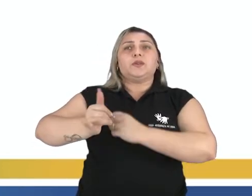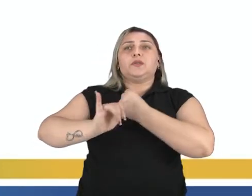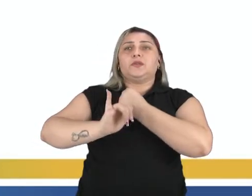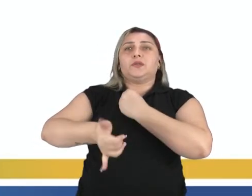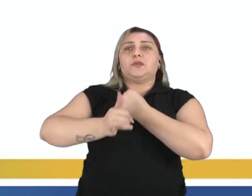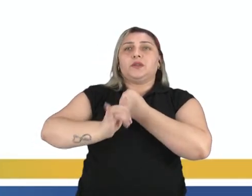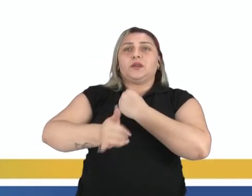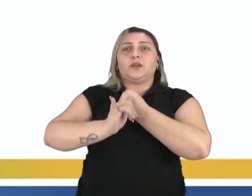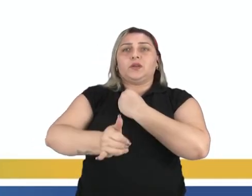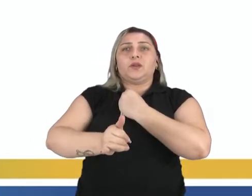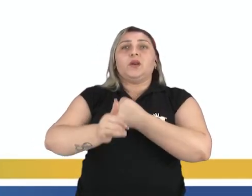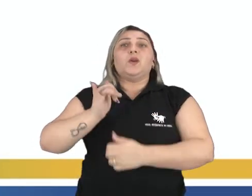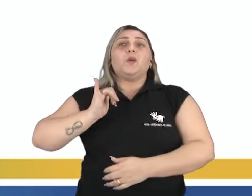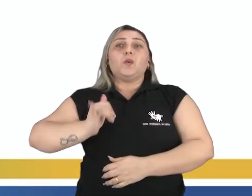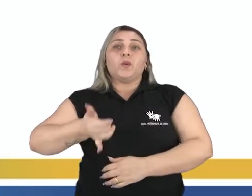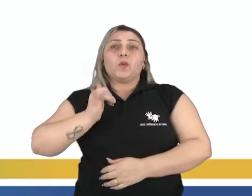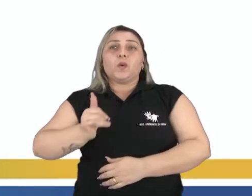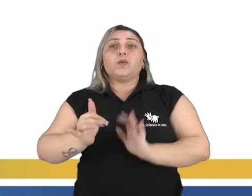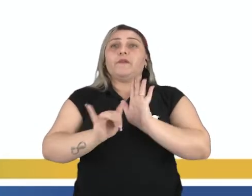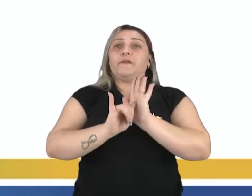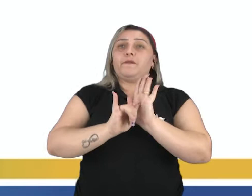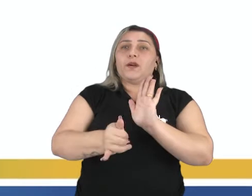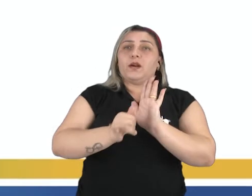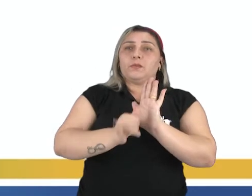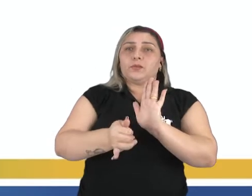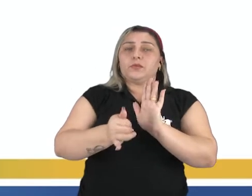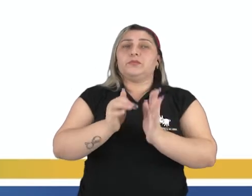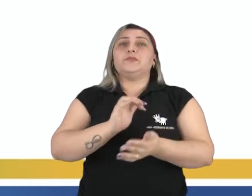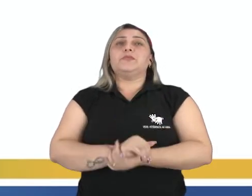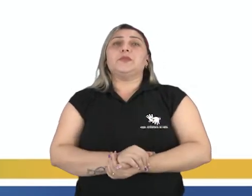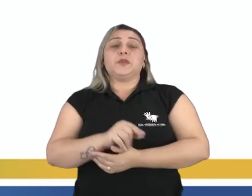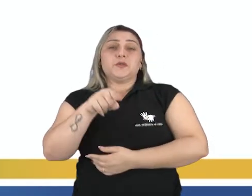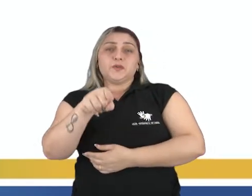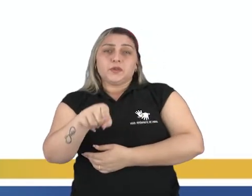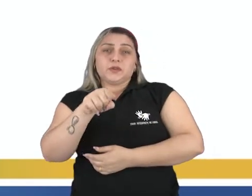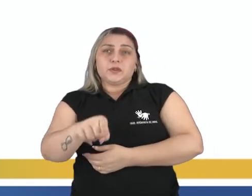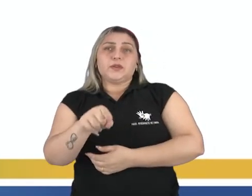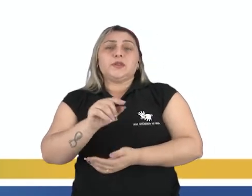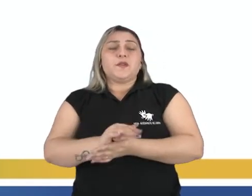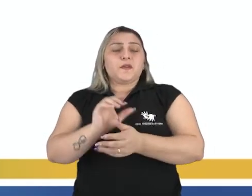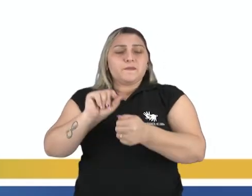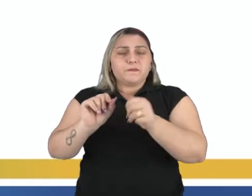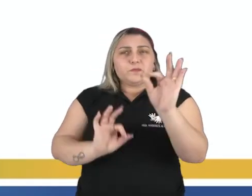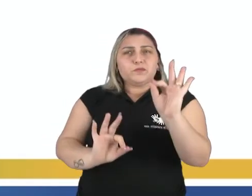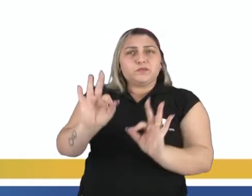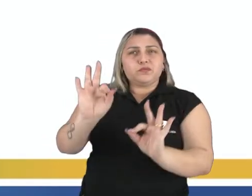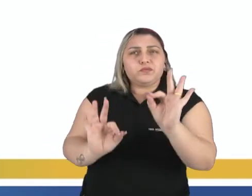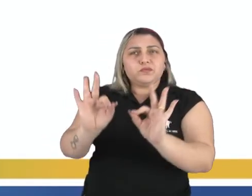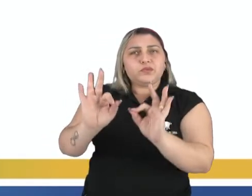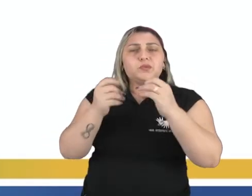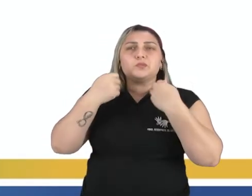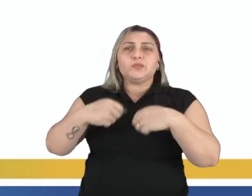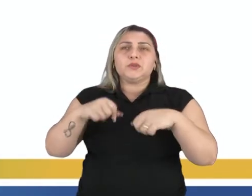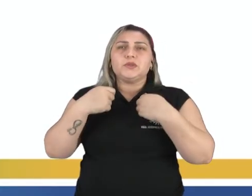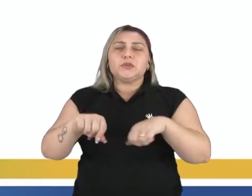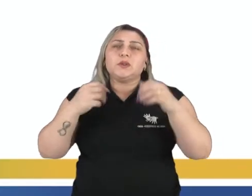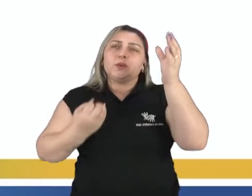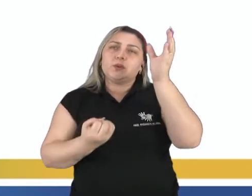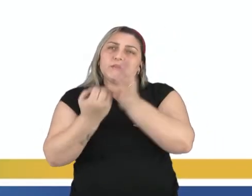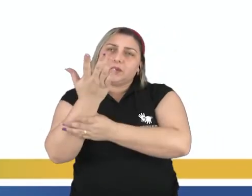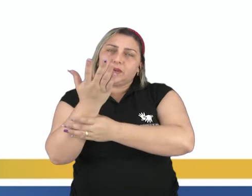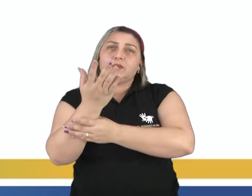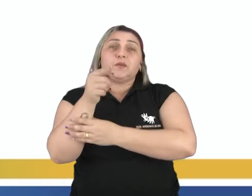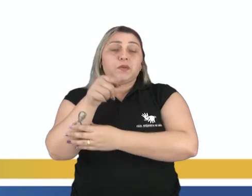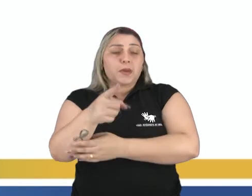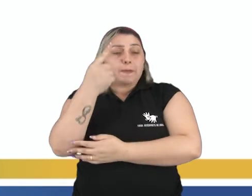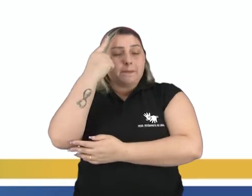crônica Nosso conto tá o mesmo uma fábula que você for construir tiver que fazer trabalho de produção